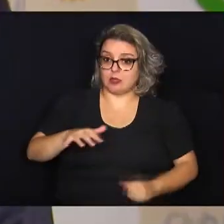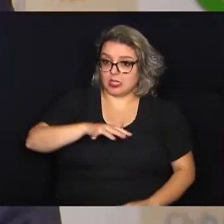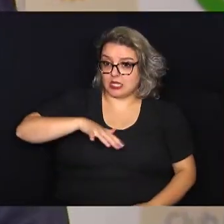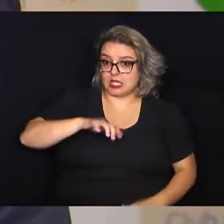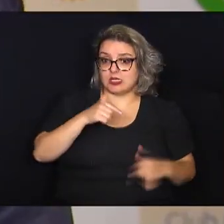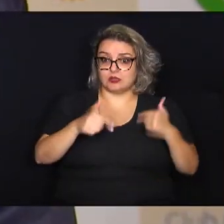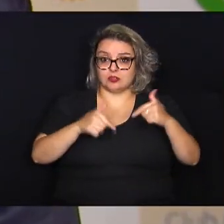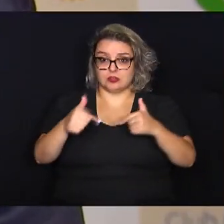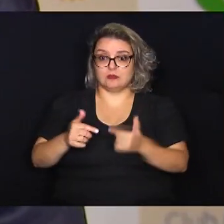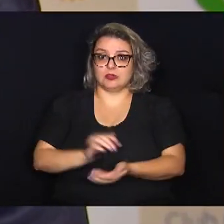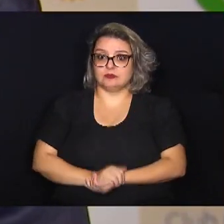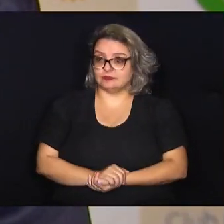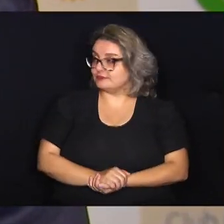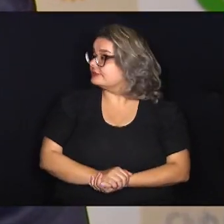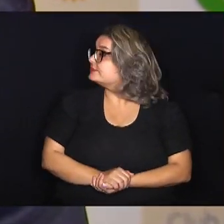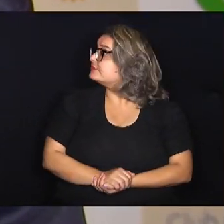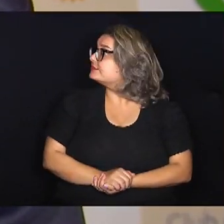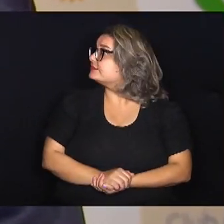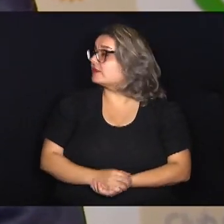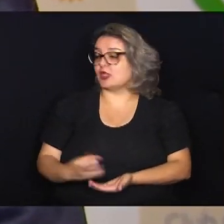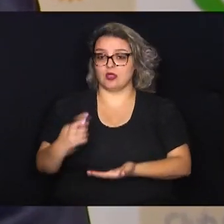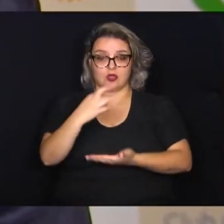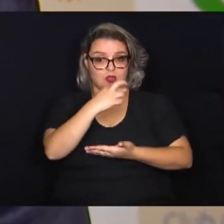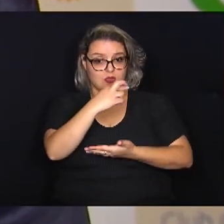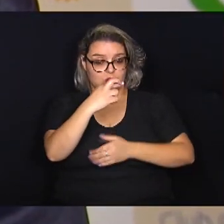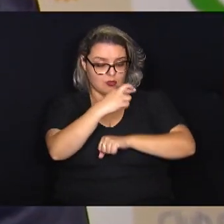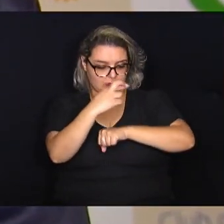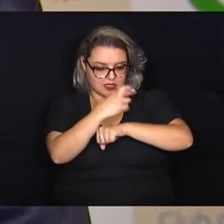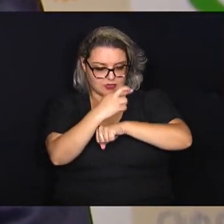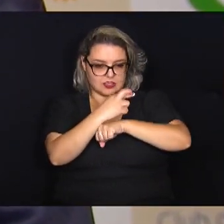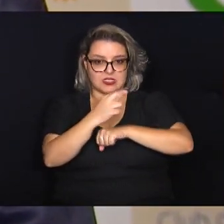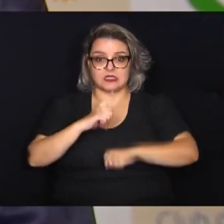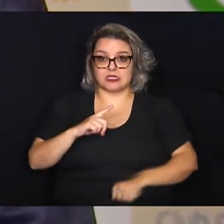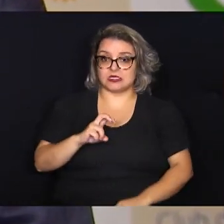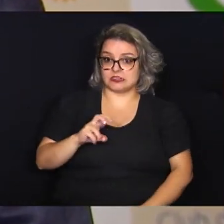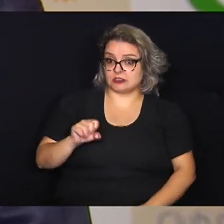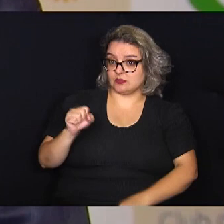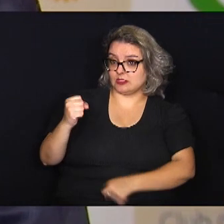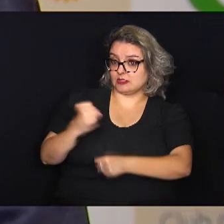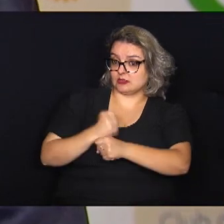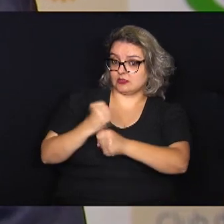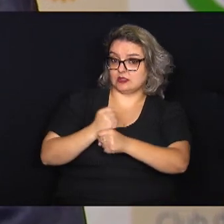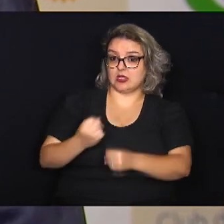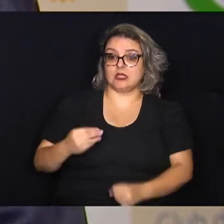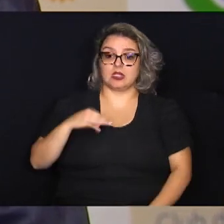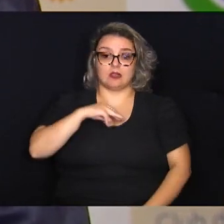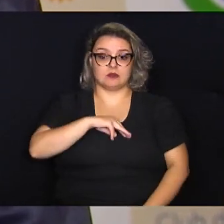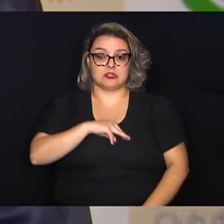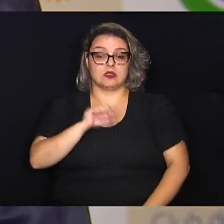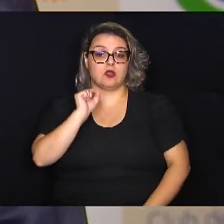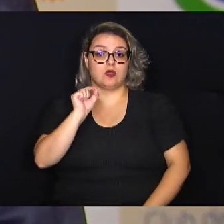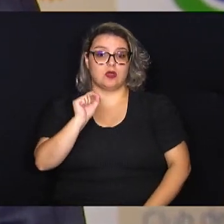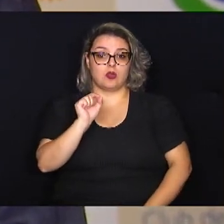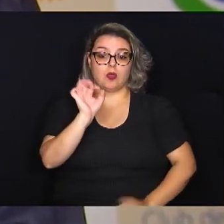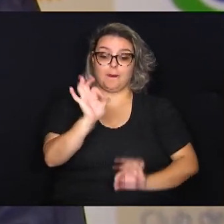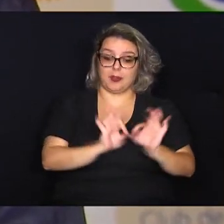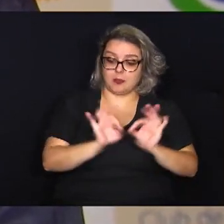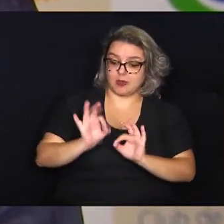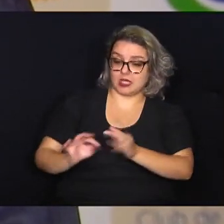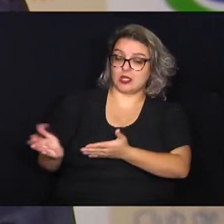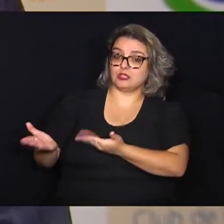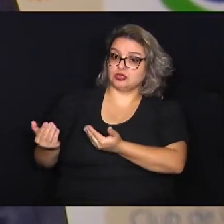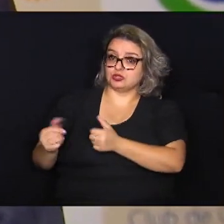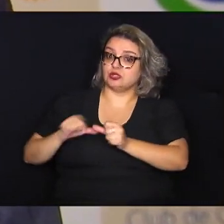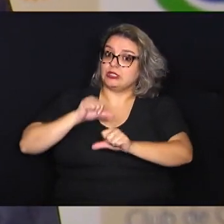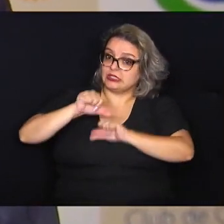trabalho. O Patrulheiros tem 58 anos. A missão do Patrulheiros é preparar jovens e